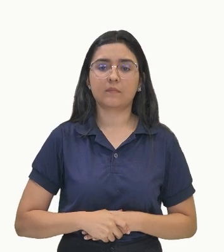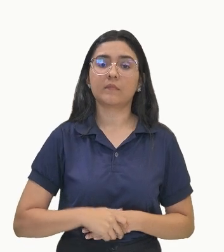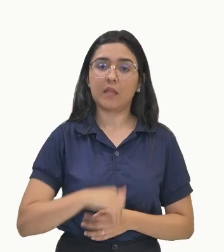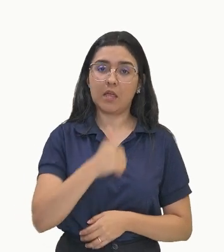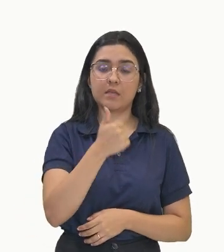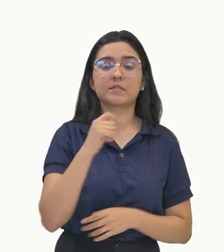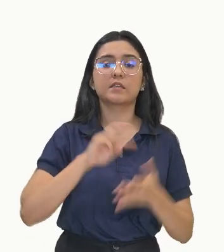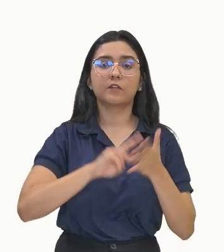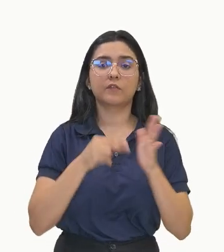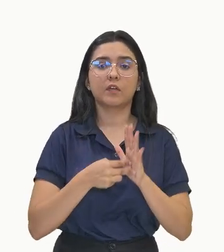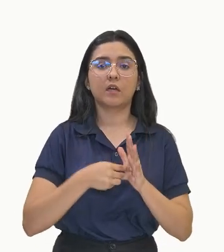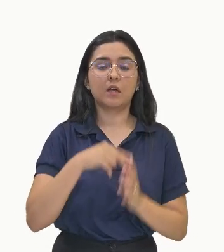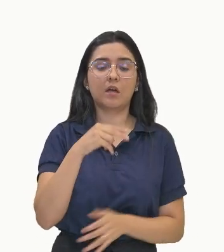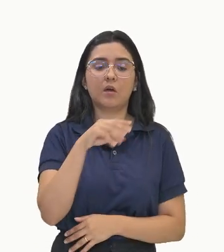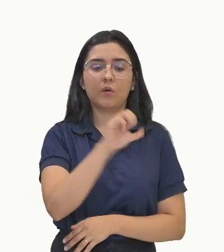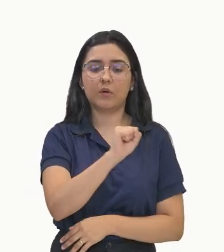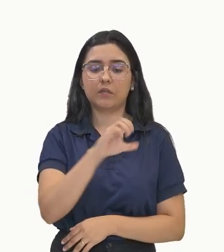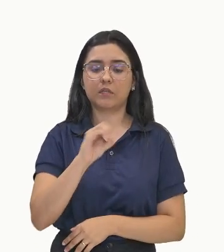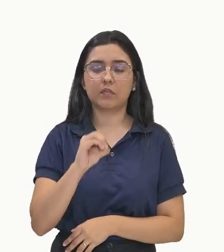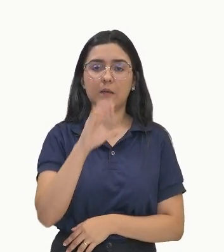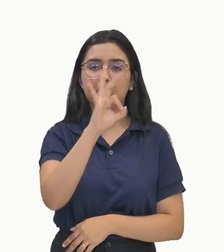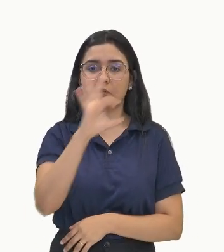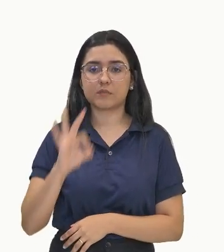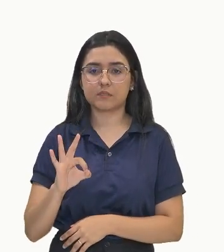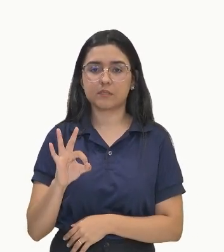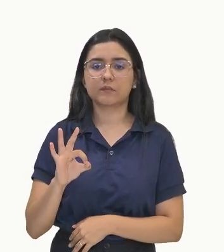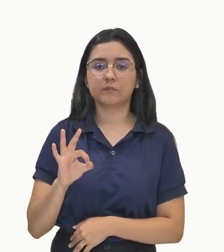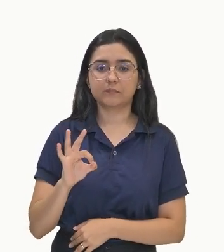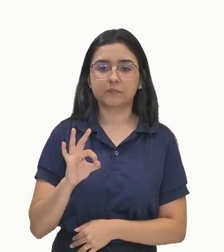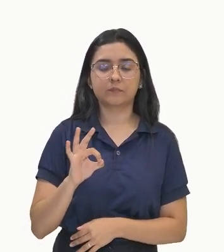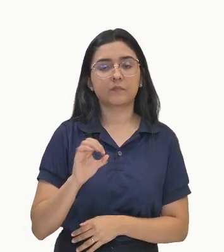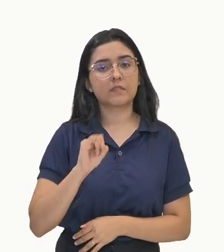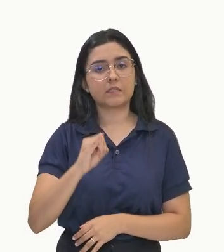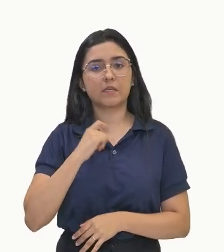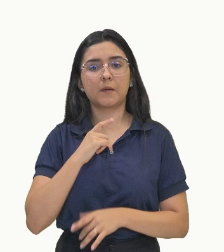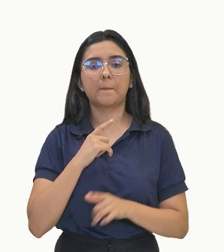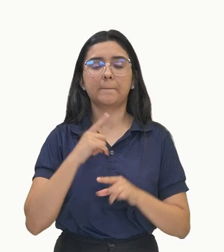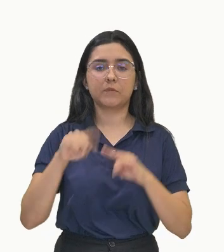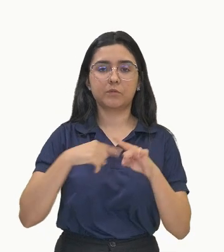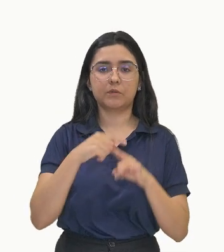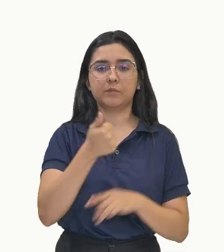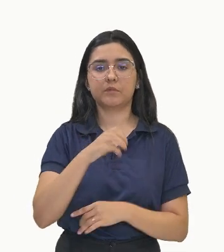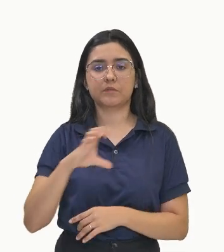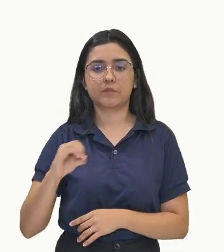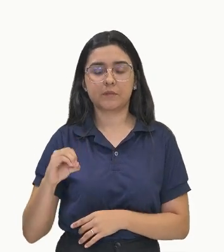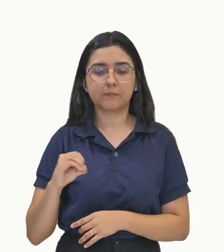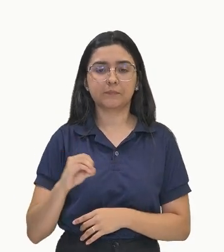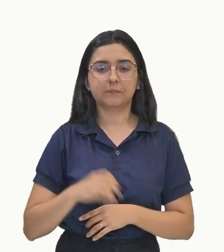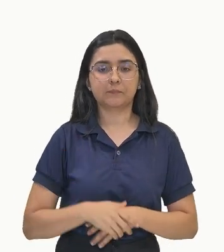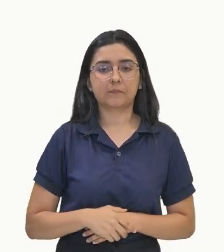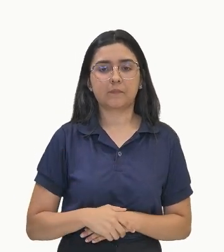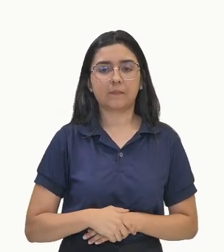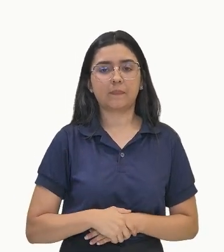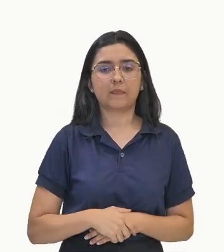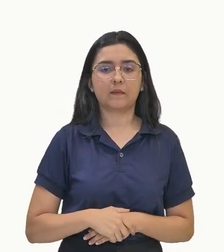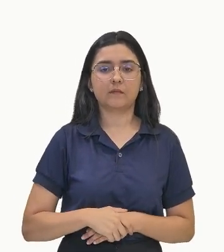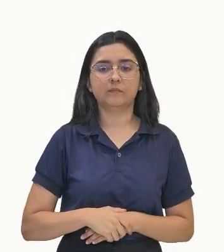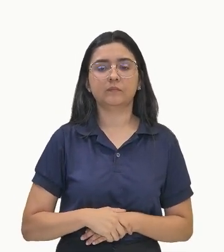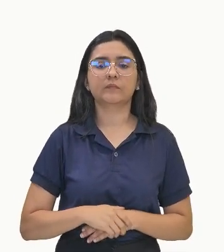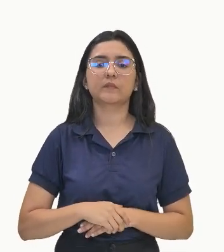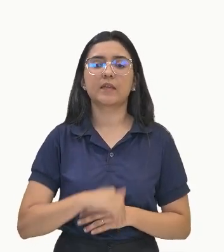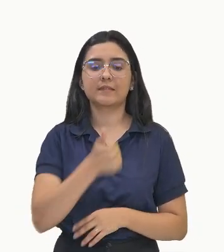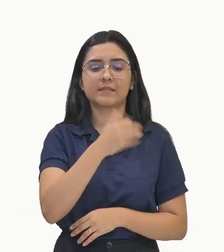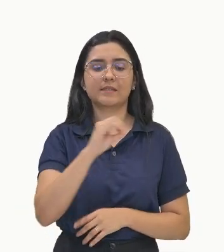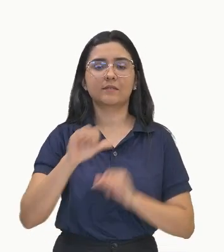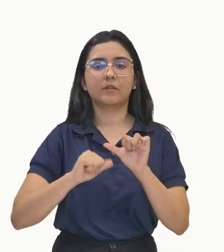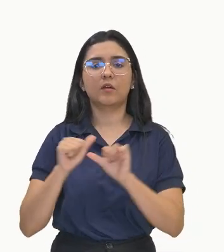100, tá? Então, quando eu multiplico por 100, eu estou fazendo com que esse 100 vire a